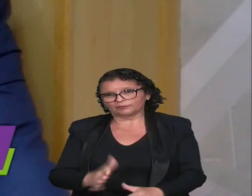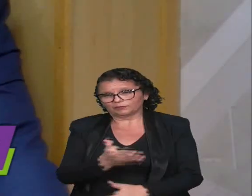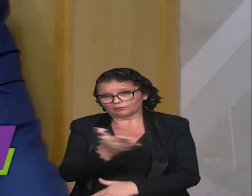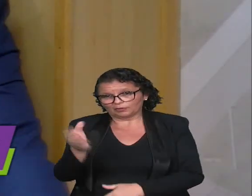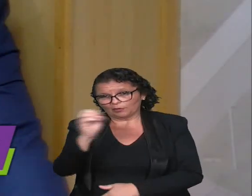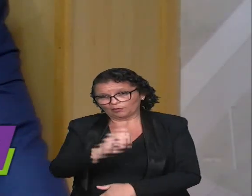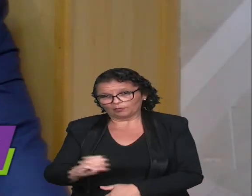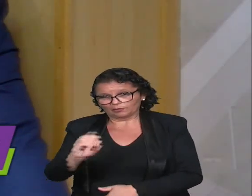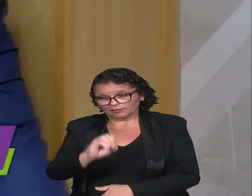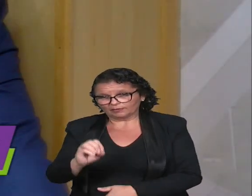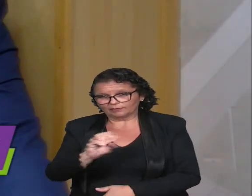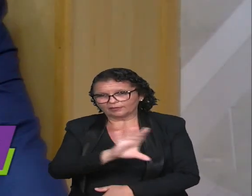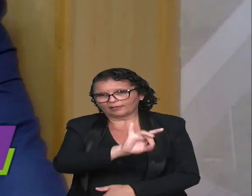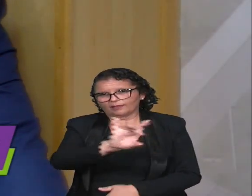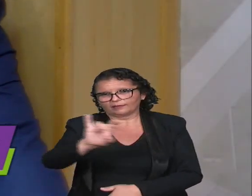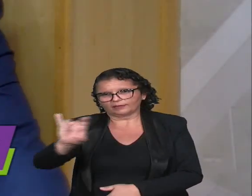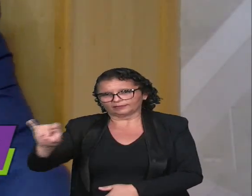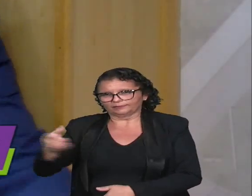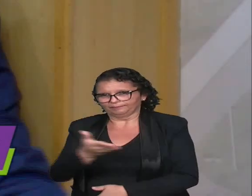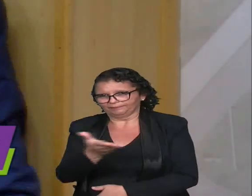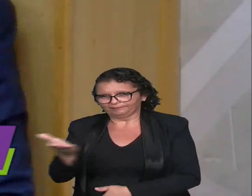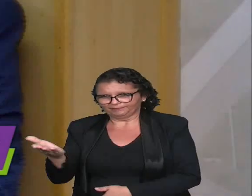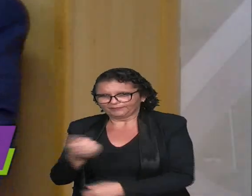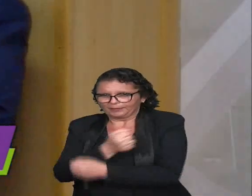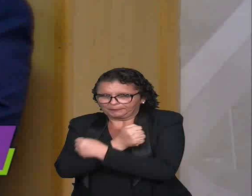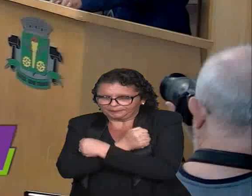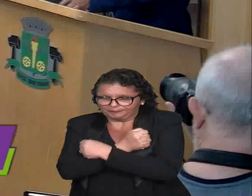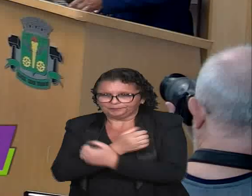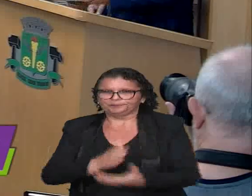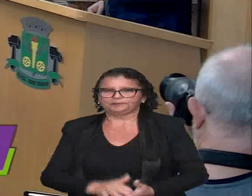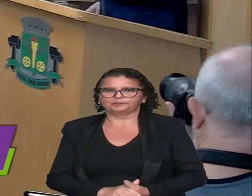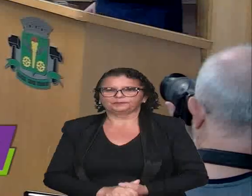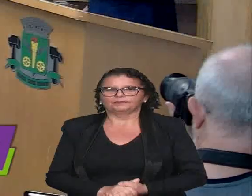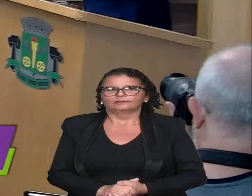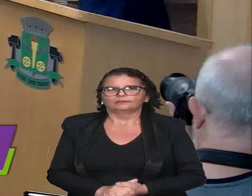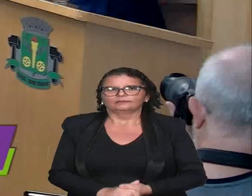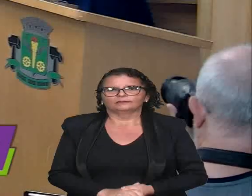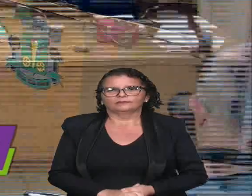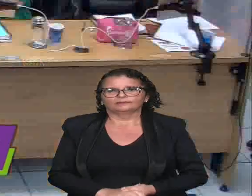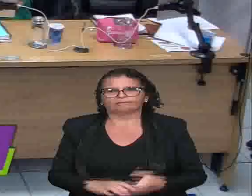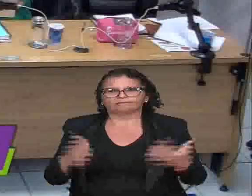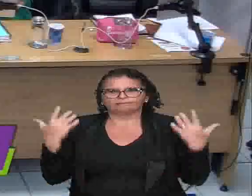Deus abençoe a cada um de vocês um abraço